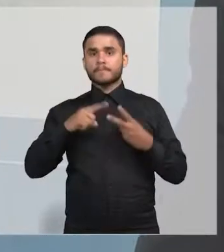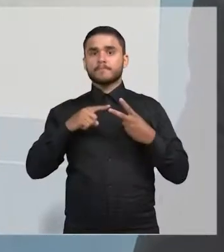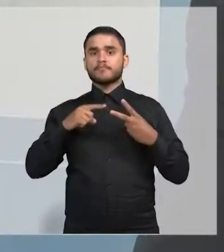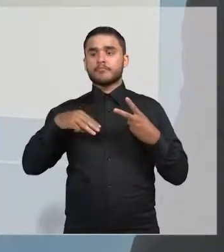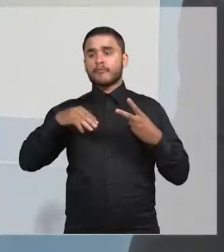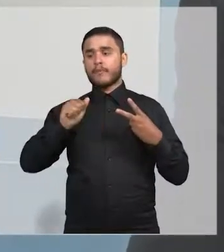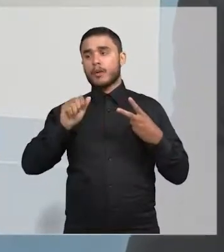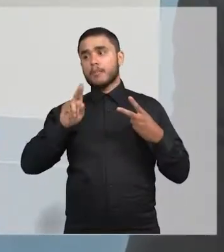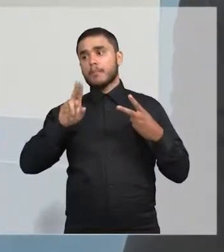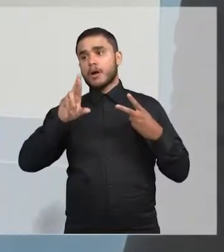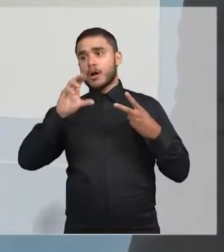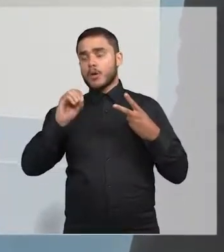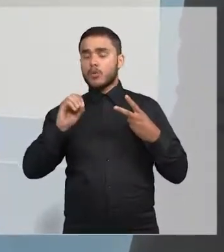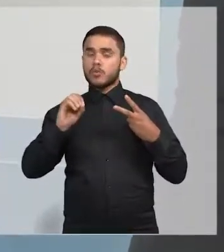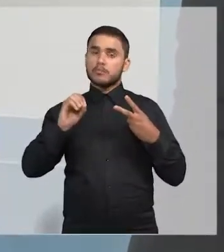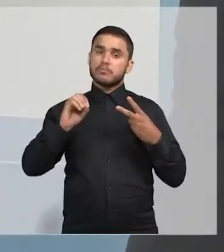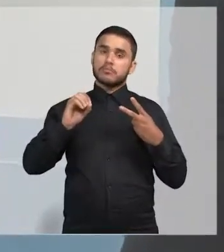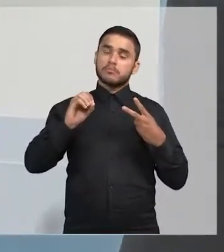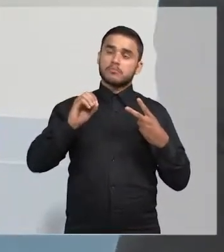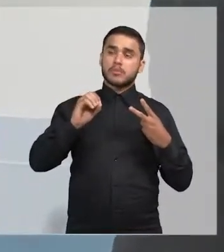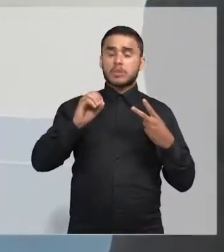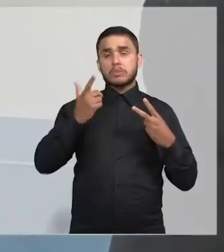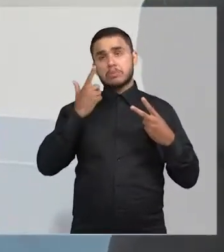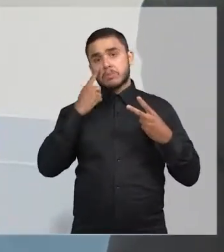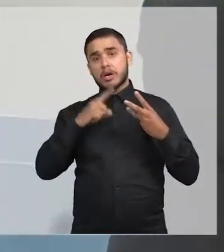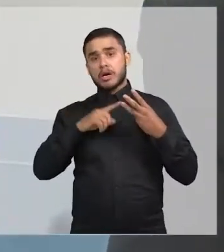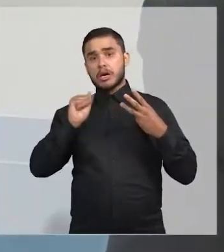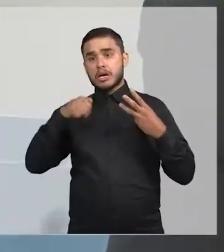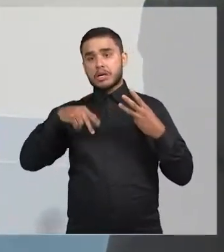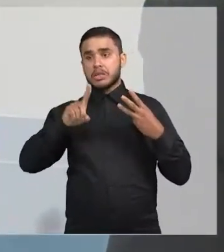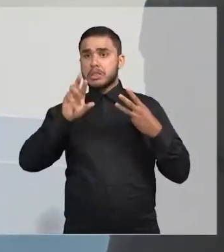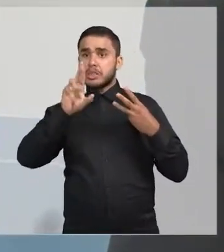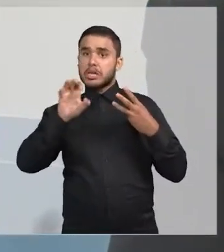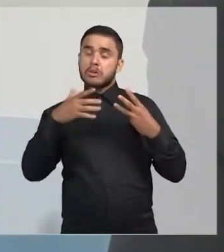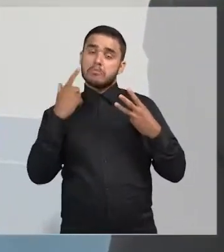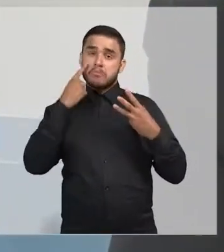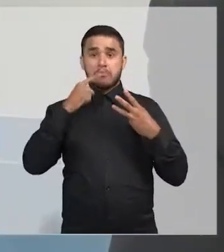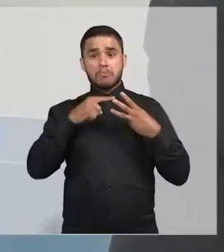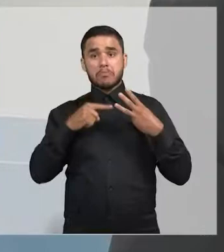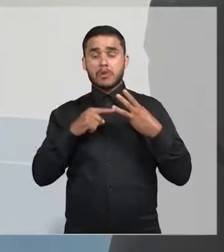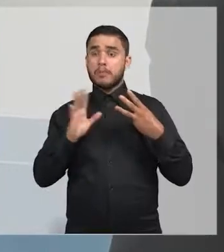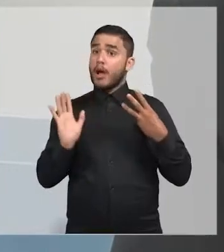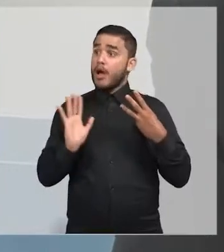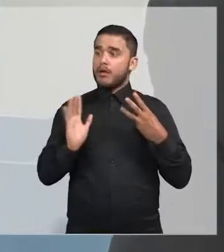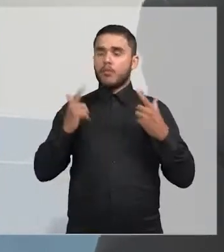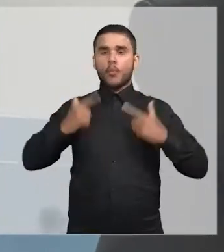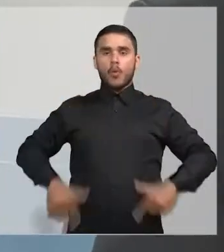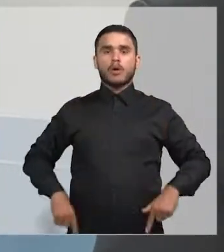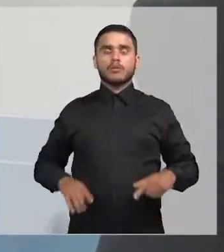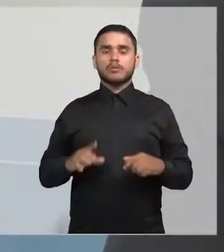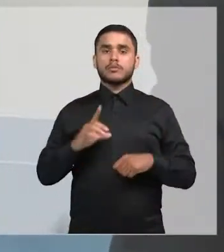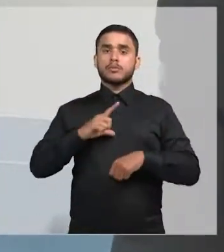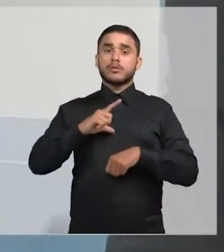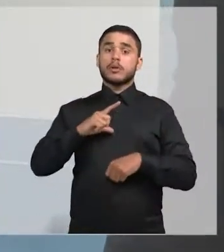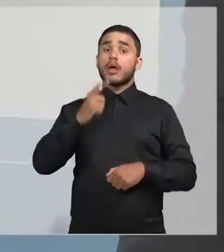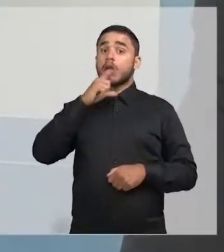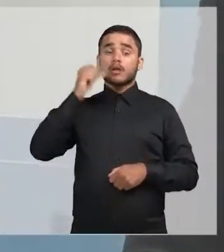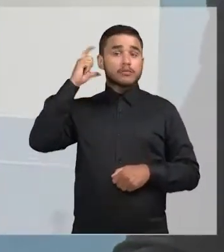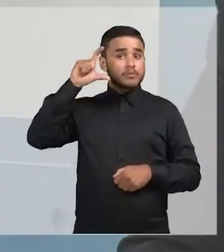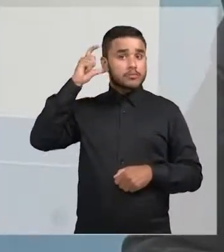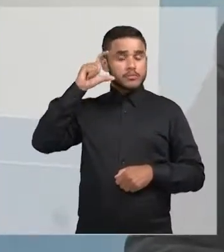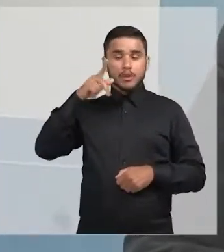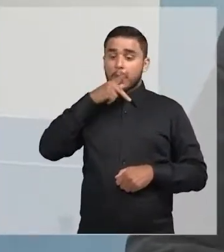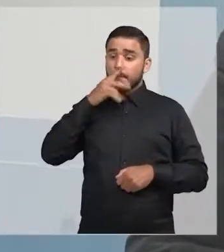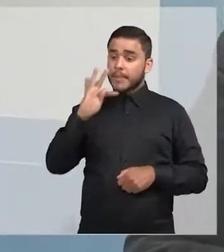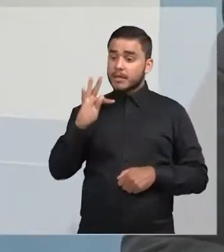tem nem perigo hoje... de não ser. E hoje o PDT não tem 2 senadores por decisão do Cid querendo atender o PT.